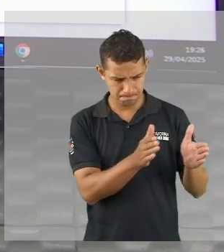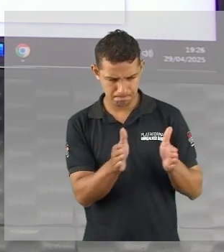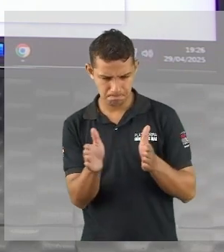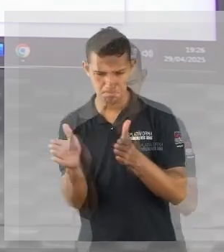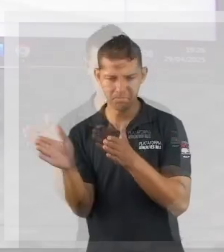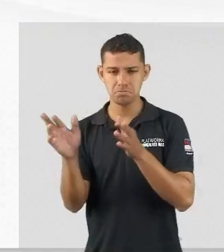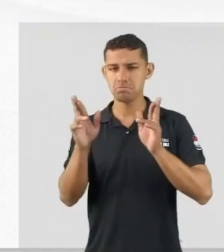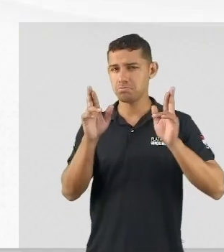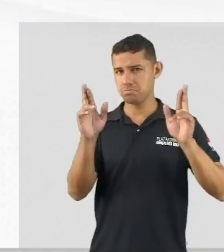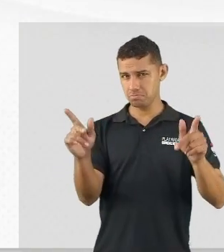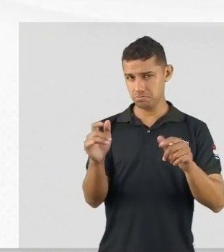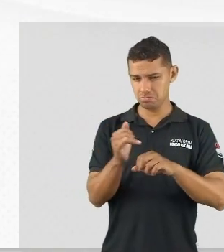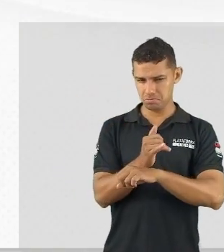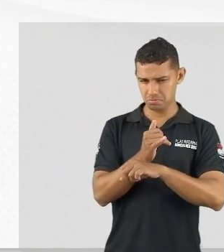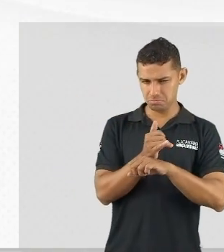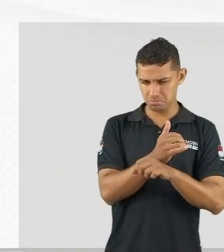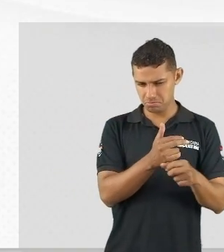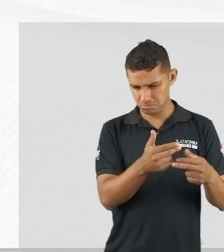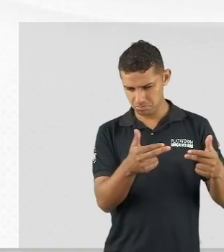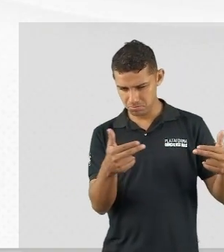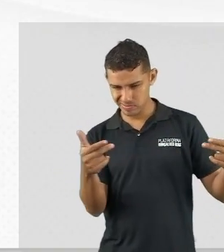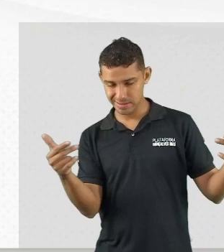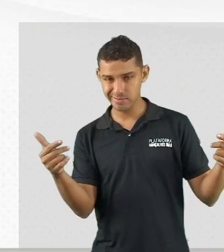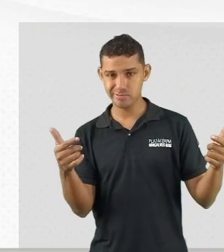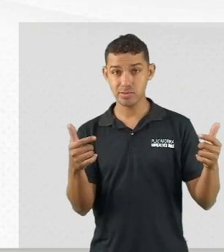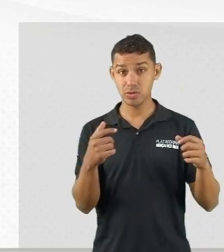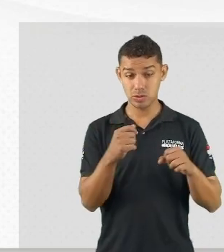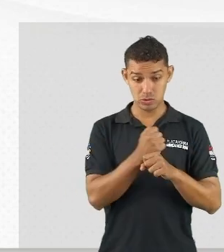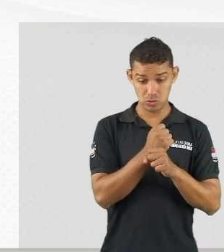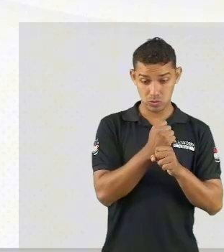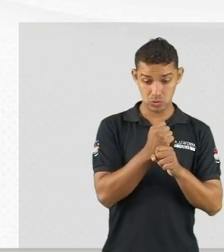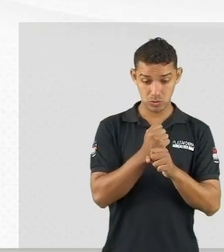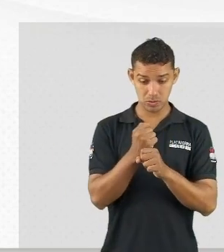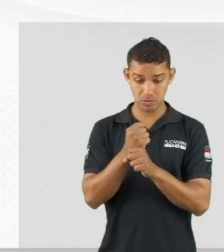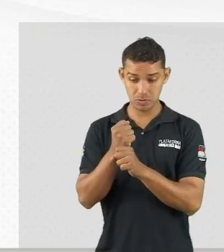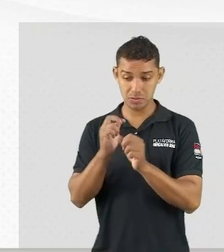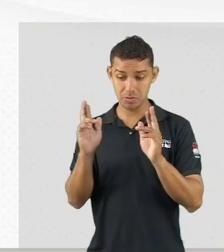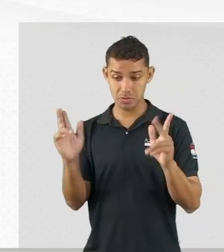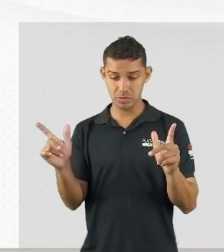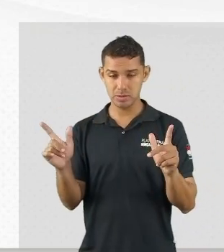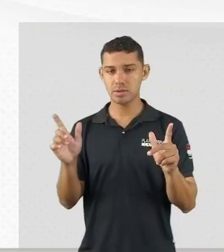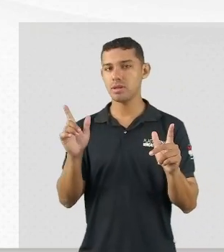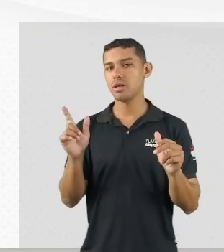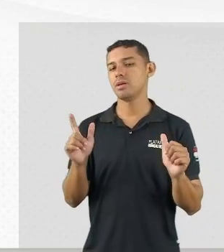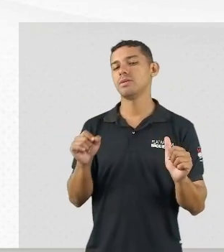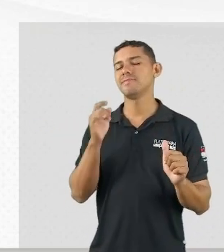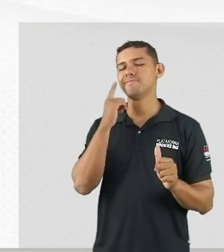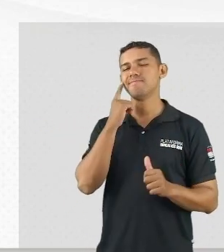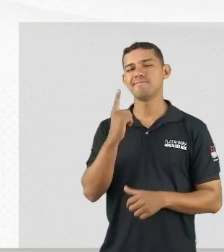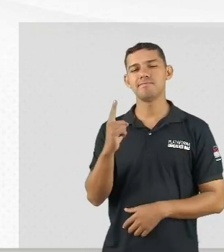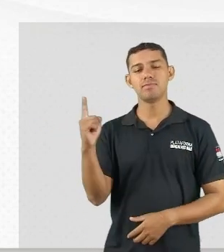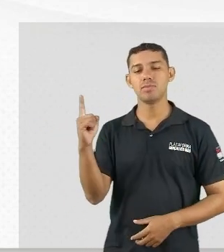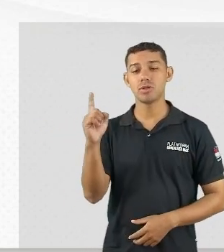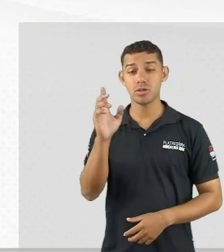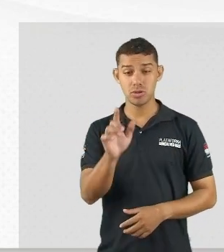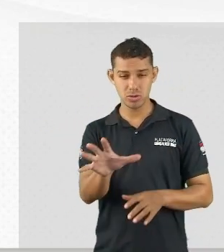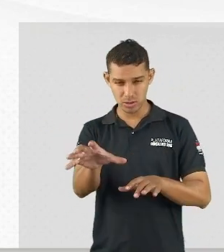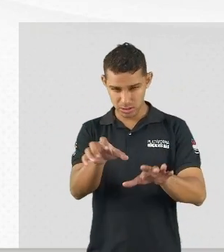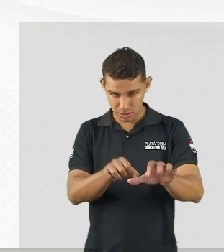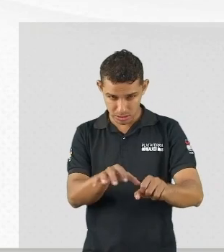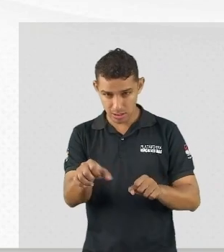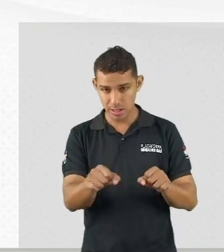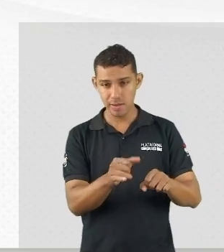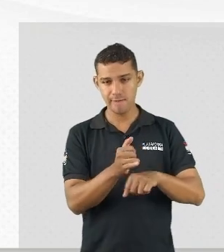de diferentes metais ocorreram a partir de diferentes épocas. Uma das razões para que a extração e o uso do ferro tenham